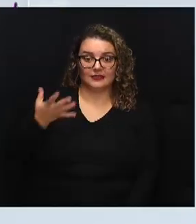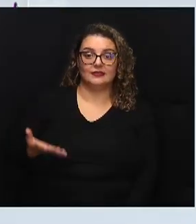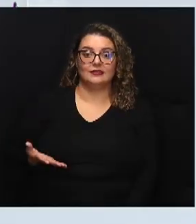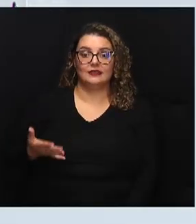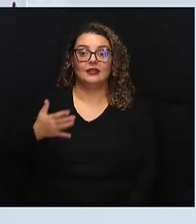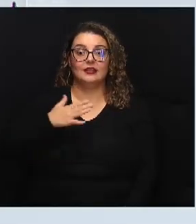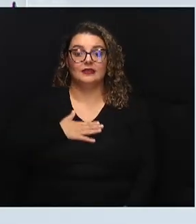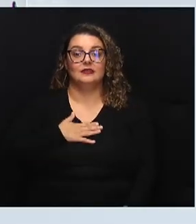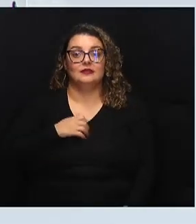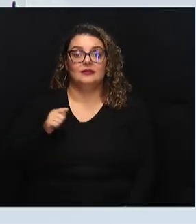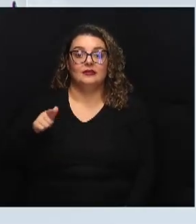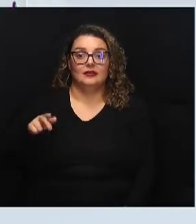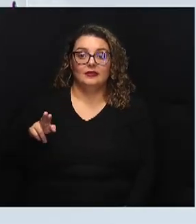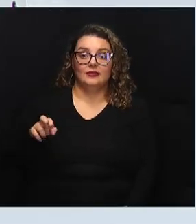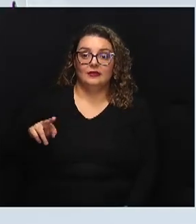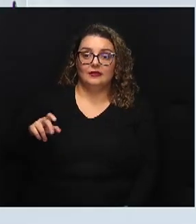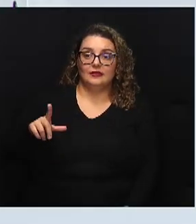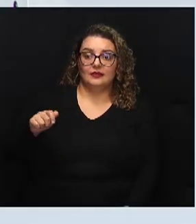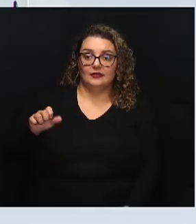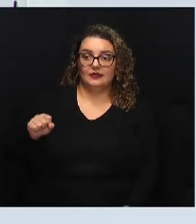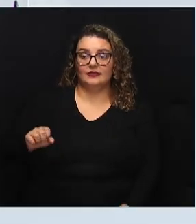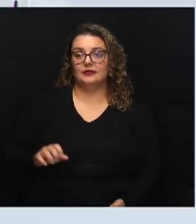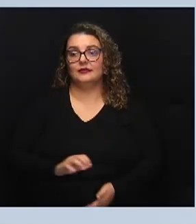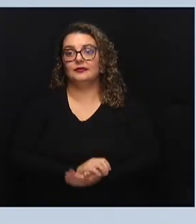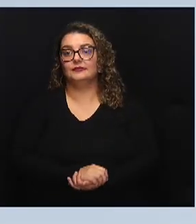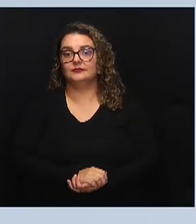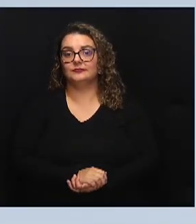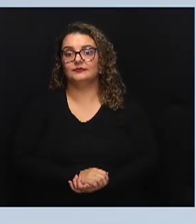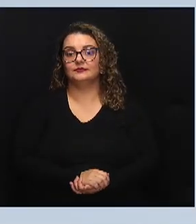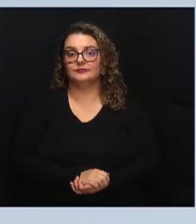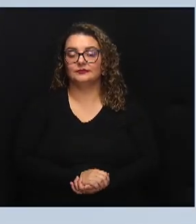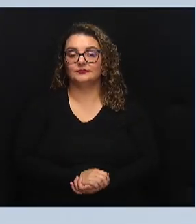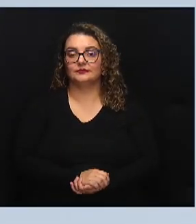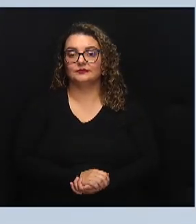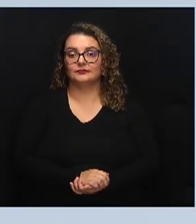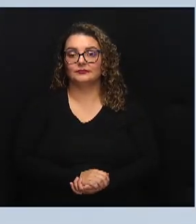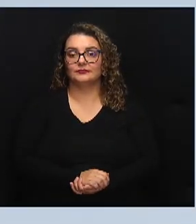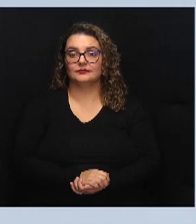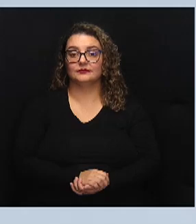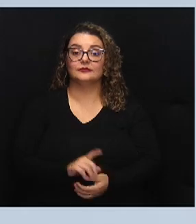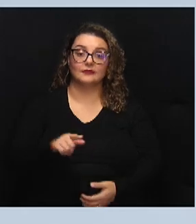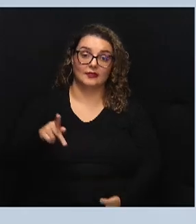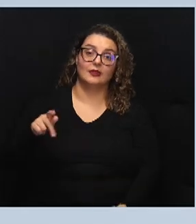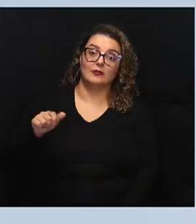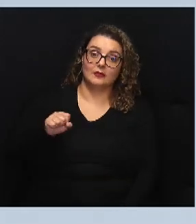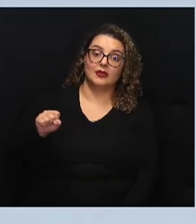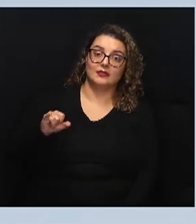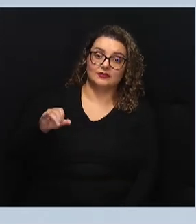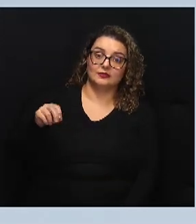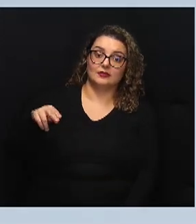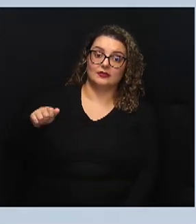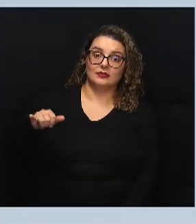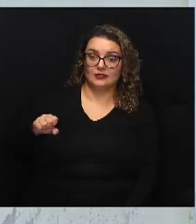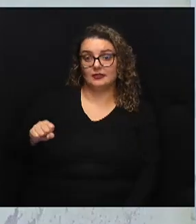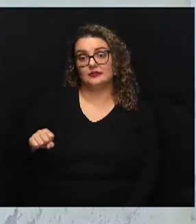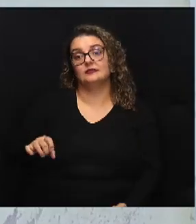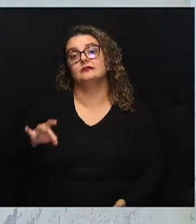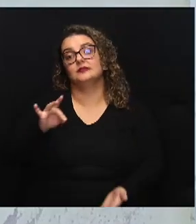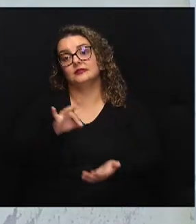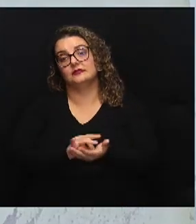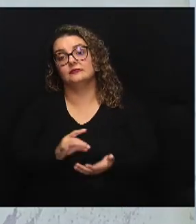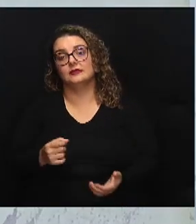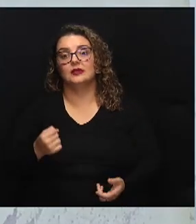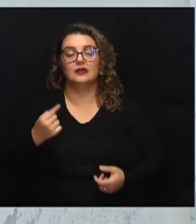minhas aquarelas, e que são passionais e verdadeiras, entende?